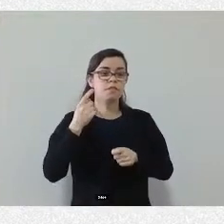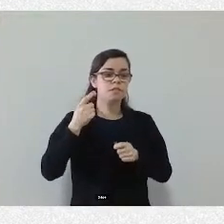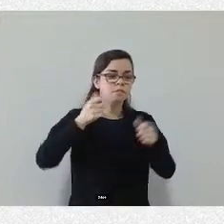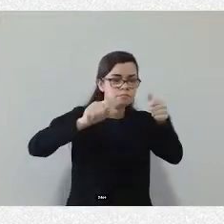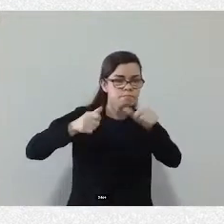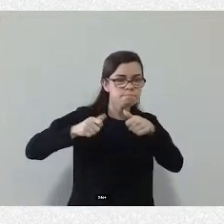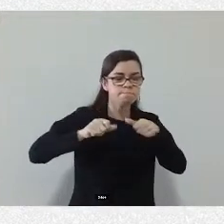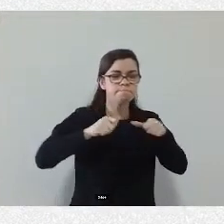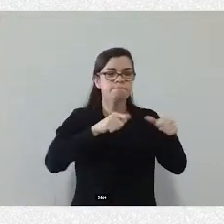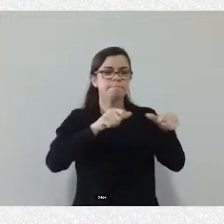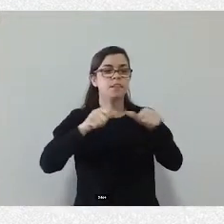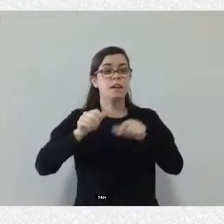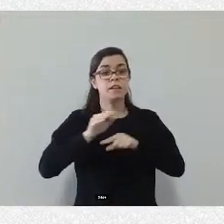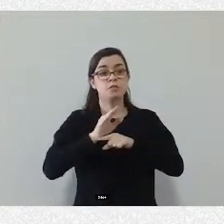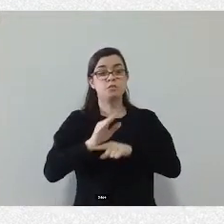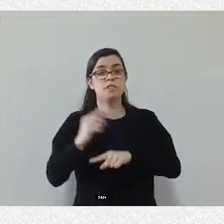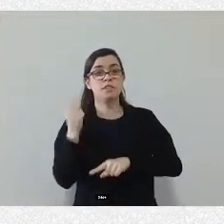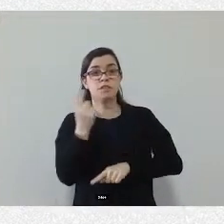para a aplicação prática.